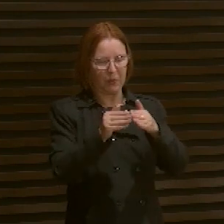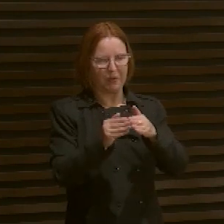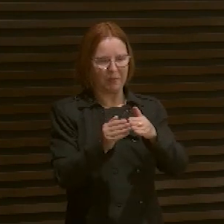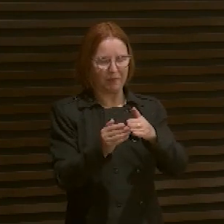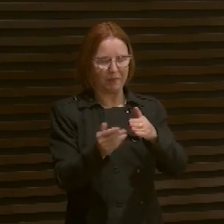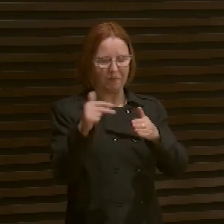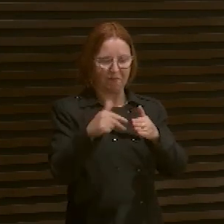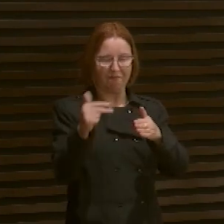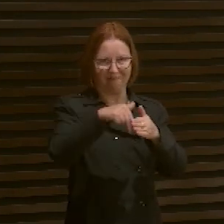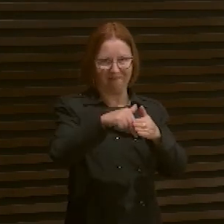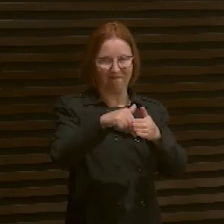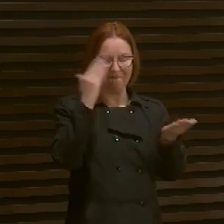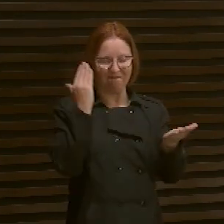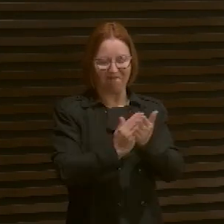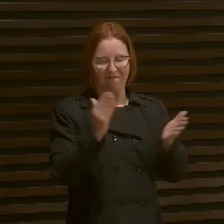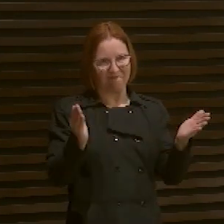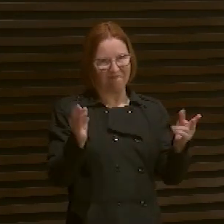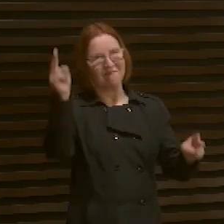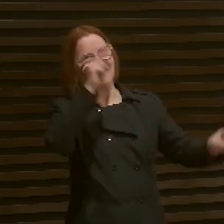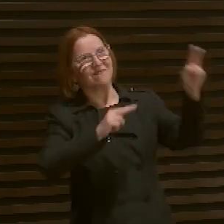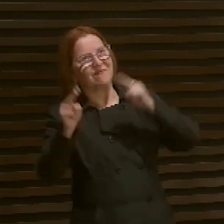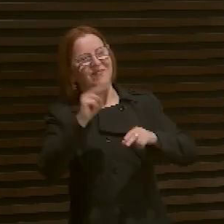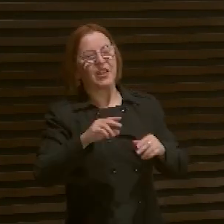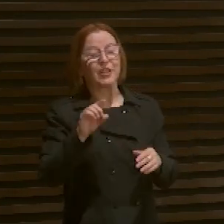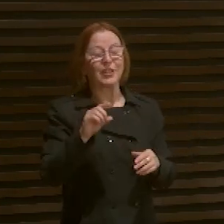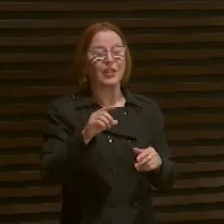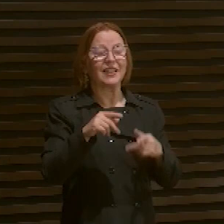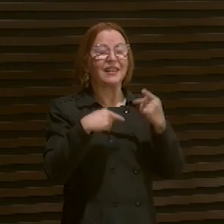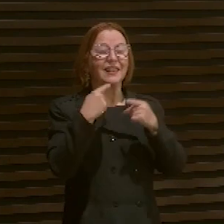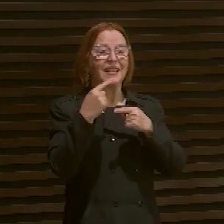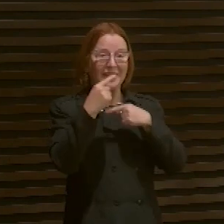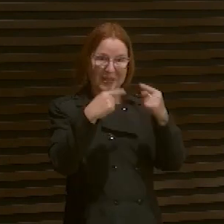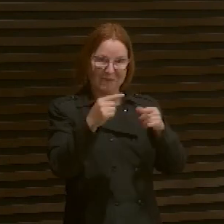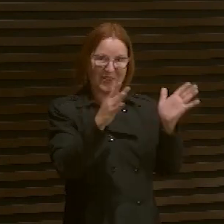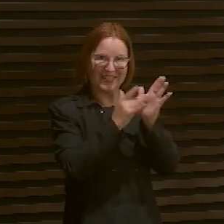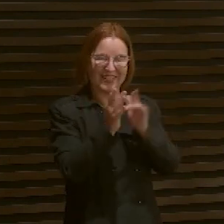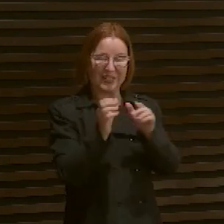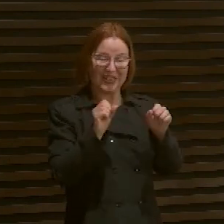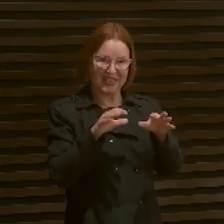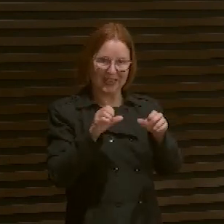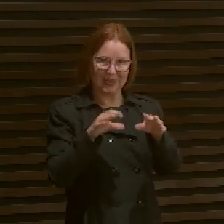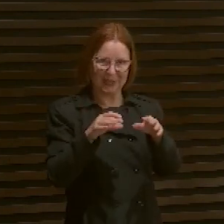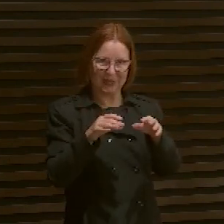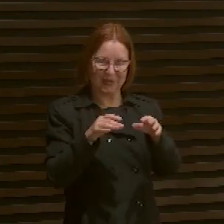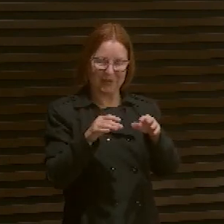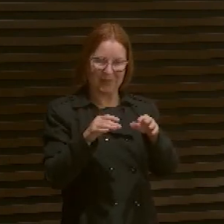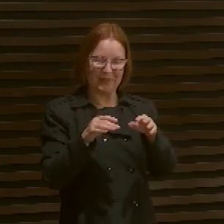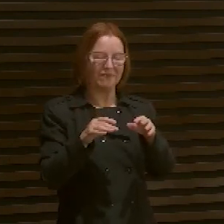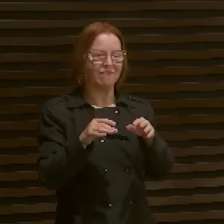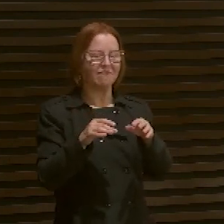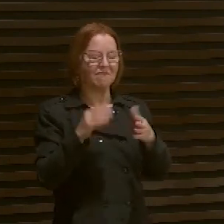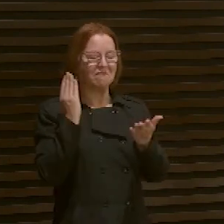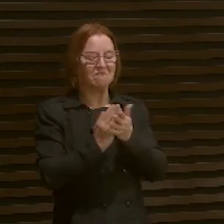interessante, né? Somente depois que Jesus ensinou o que ele queria ensinar, é que cessou o vento. Ele tinha o poder para cessar